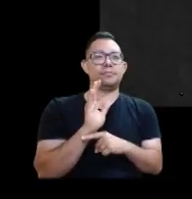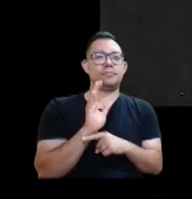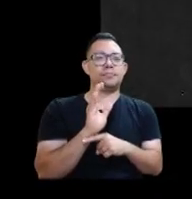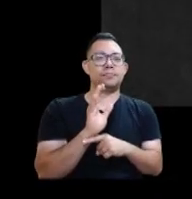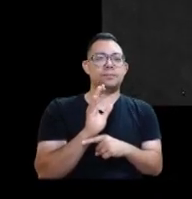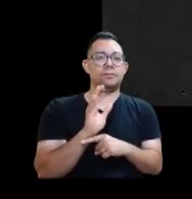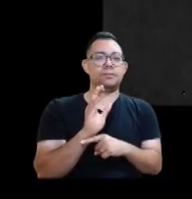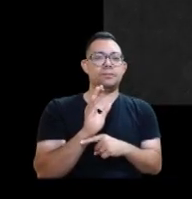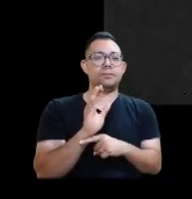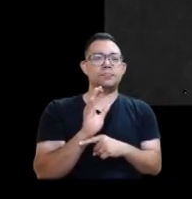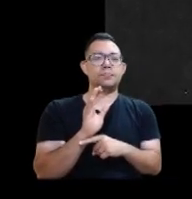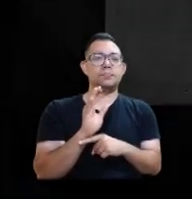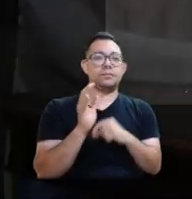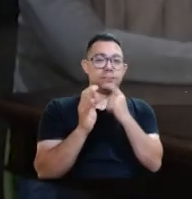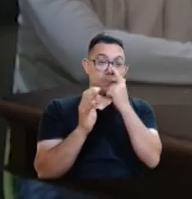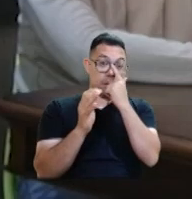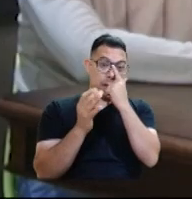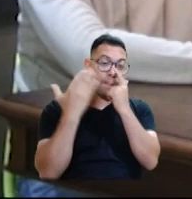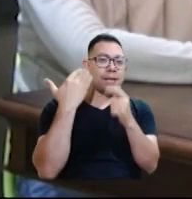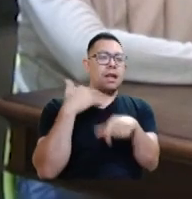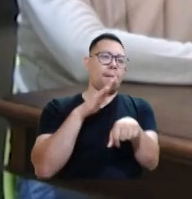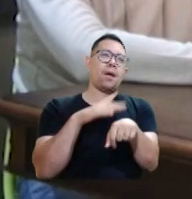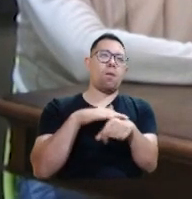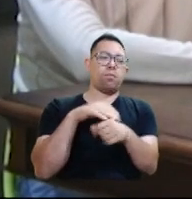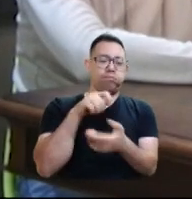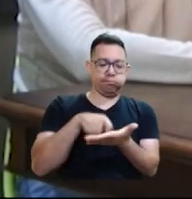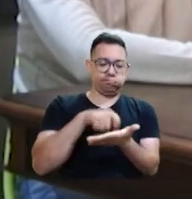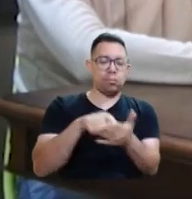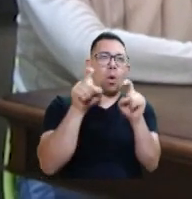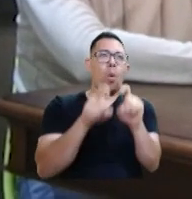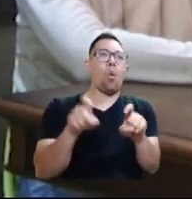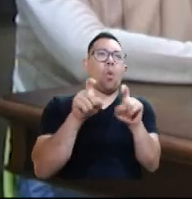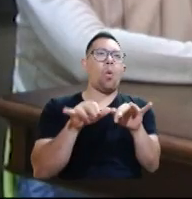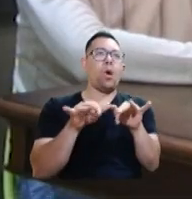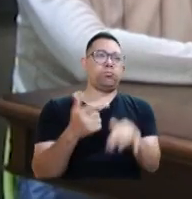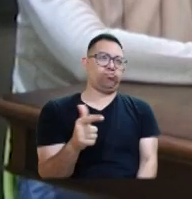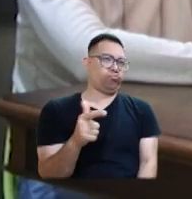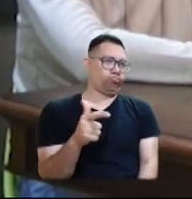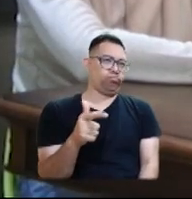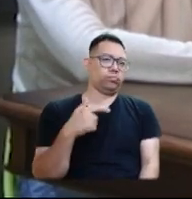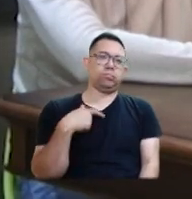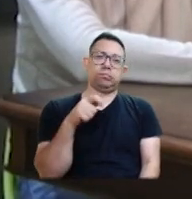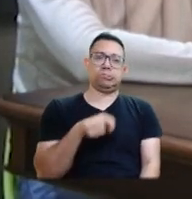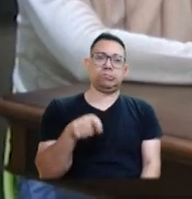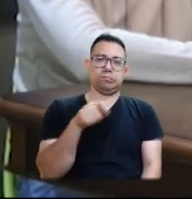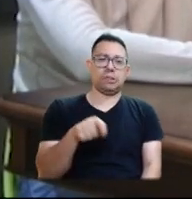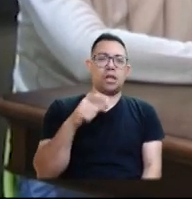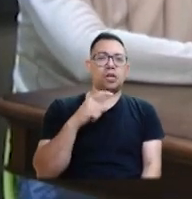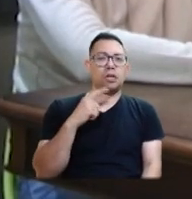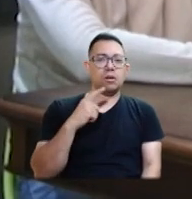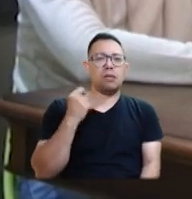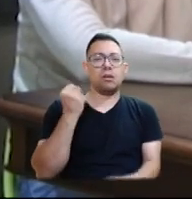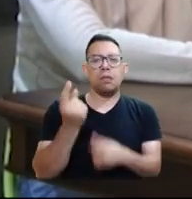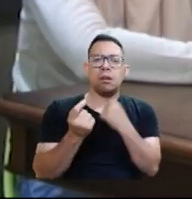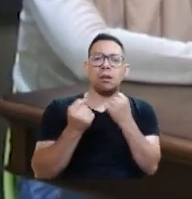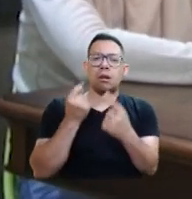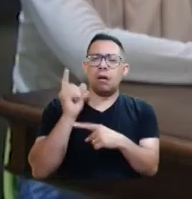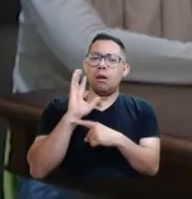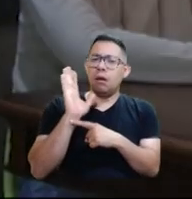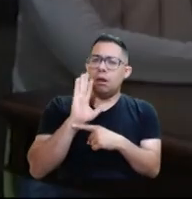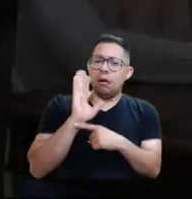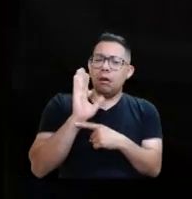que reconstruir a fonte, você mesmo? Sim, porque era feito à mão, né? Não tinha computador, né? Então a gente tinha o